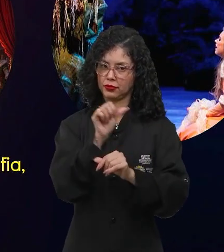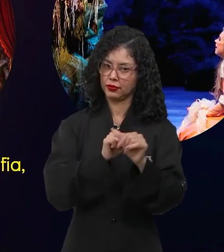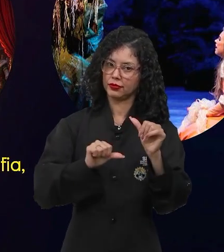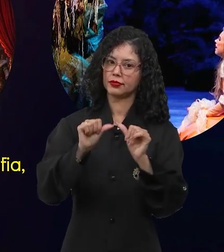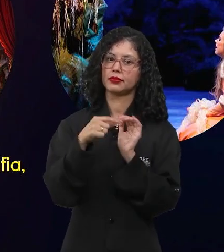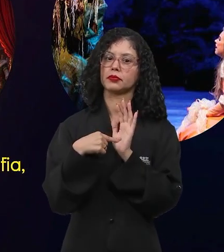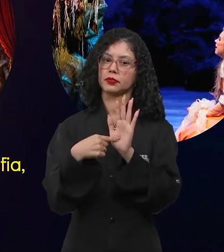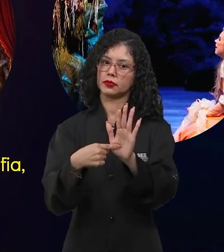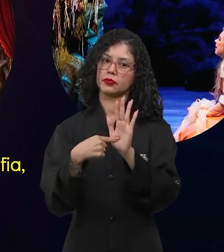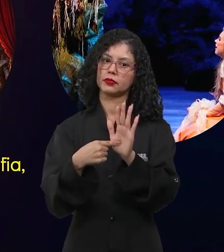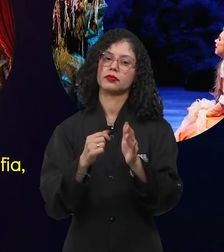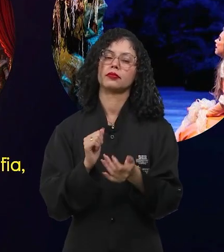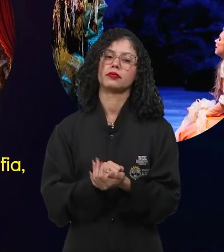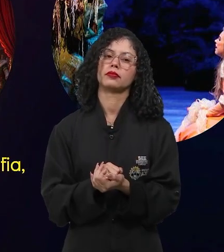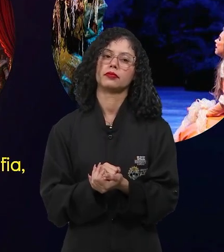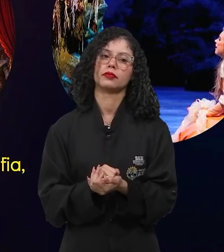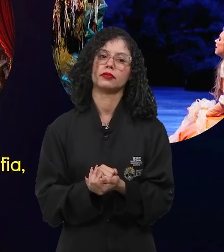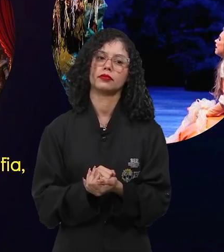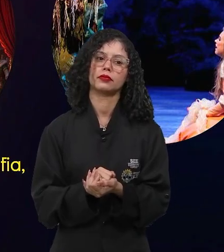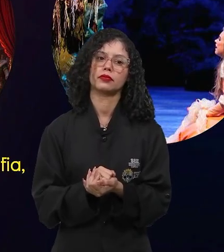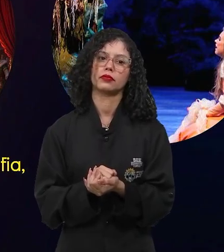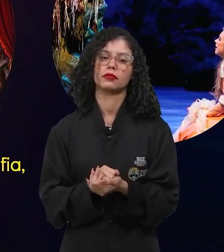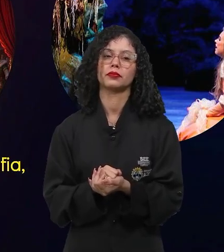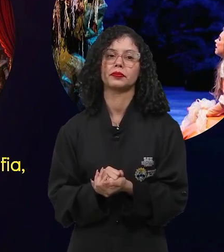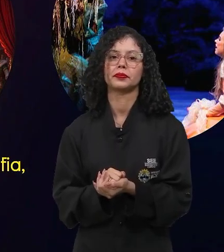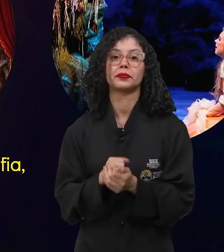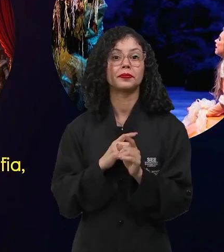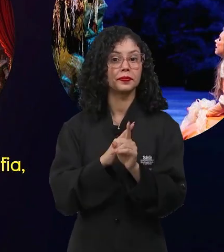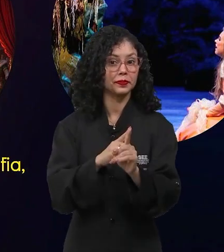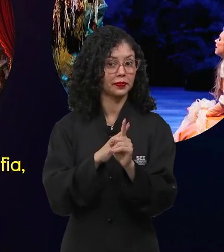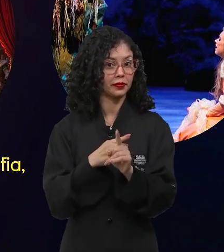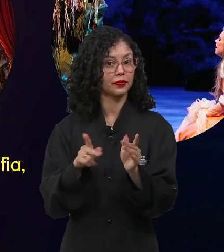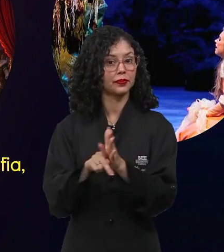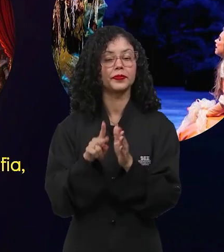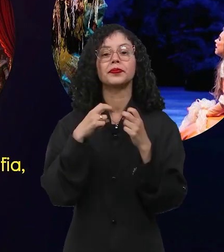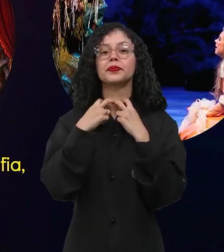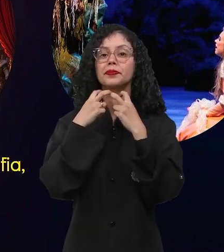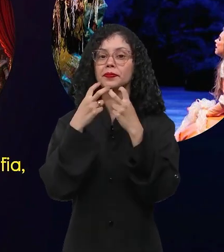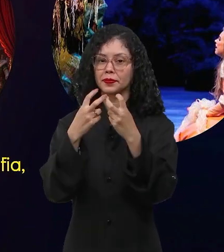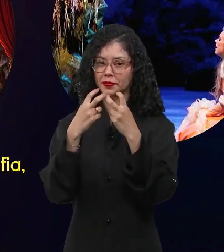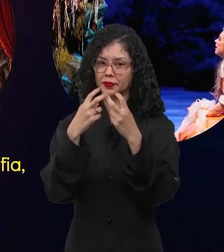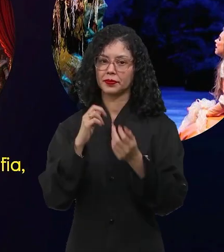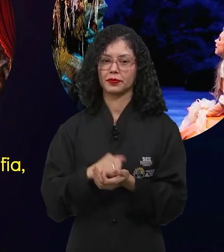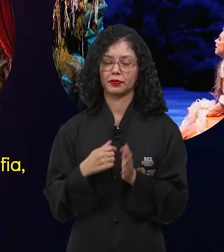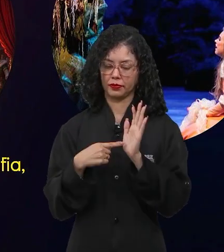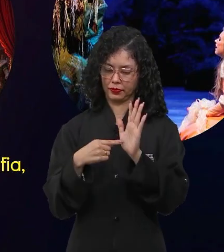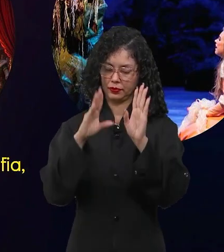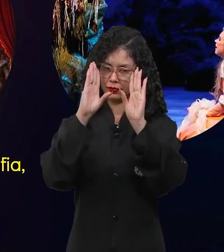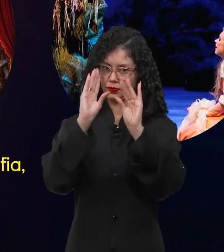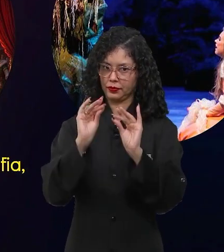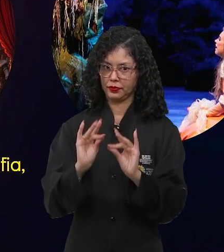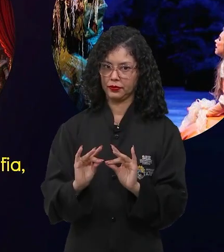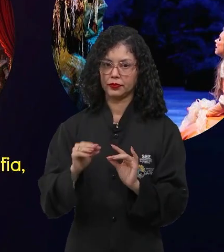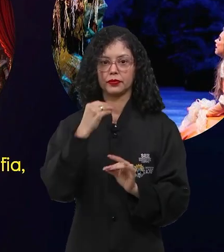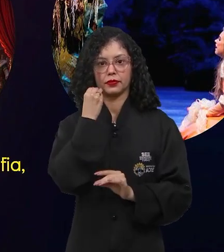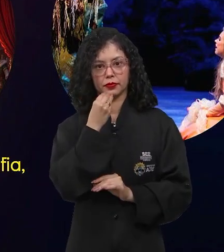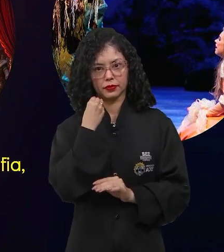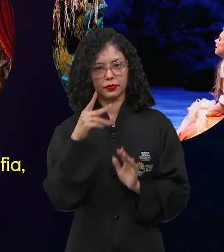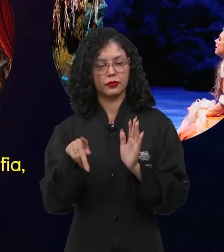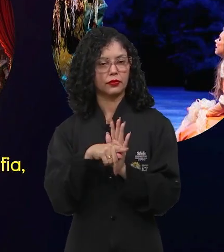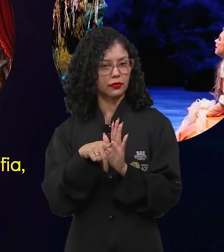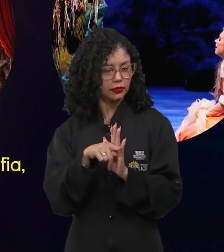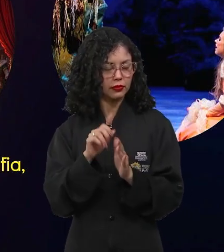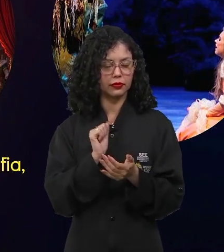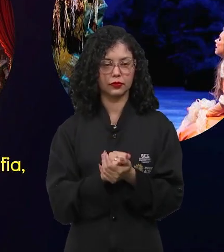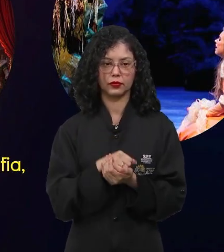transcende o mero acompanhamento de voz. ela molda essa experiência da